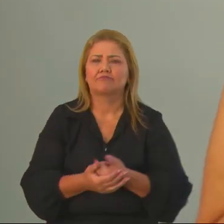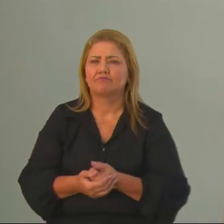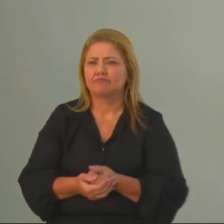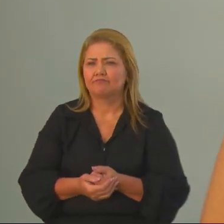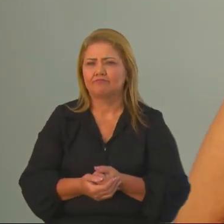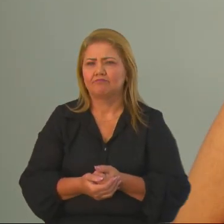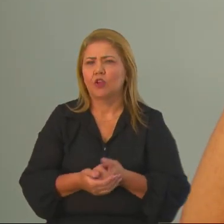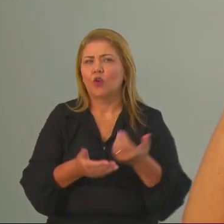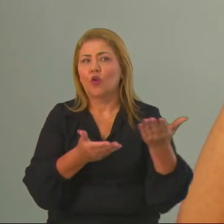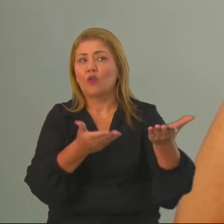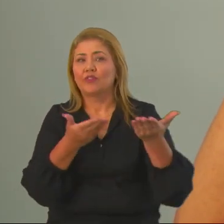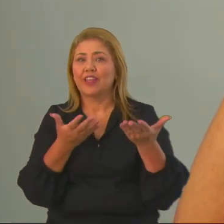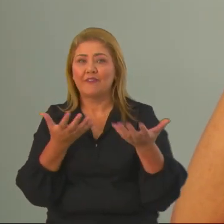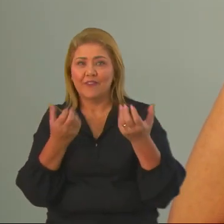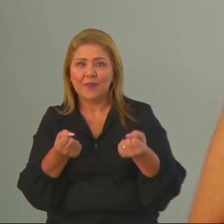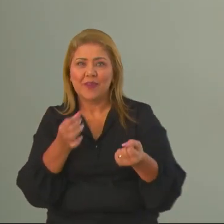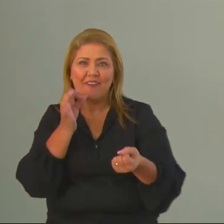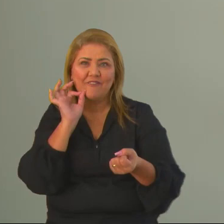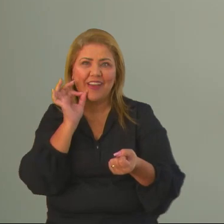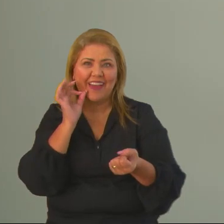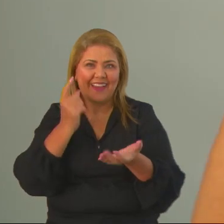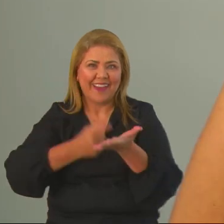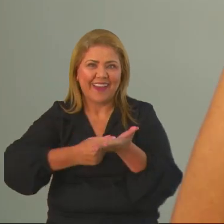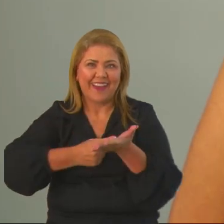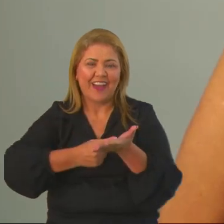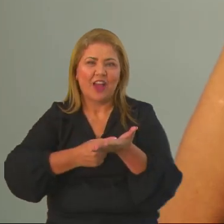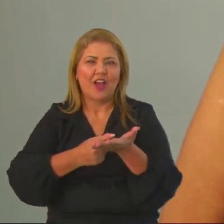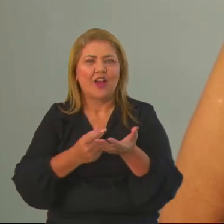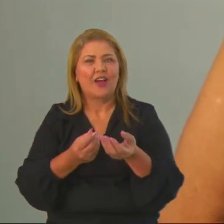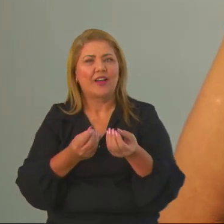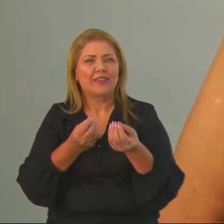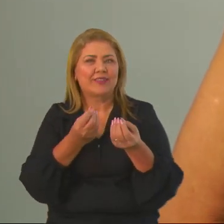Para convidar para um café? Para oferecer um apoio?